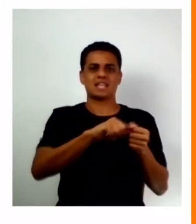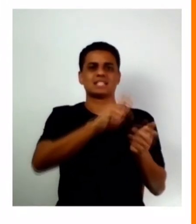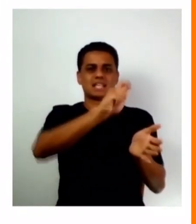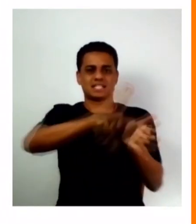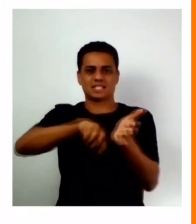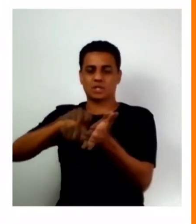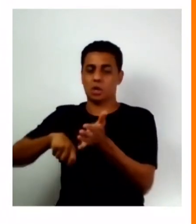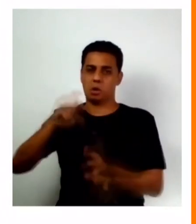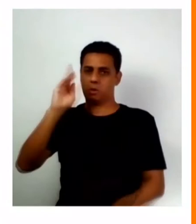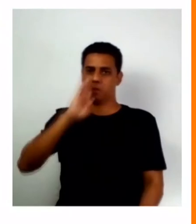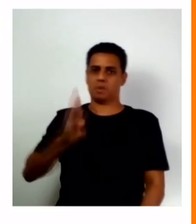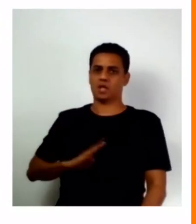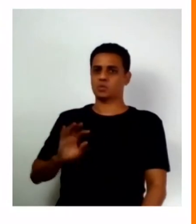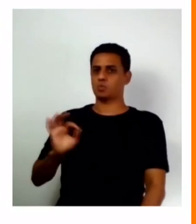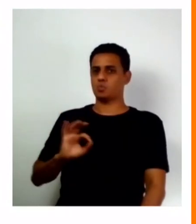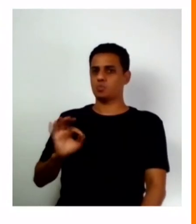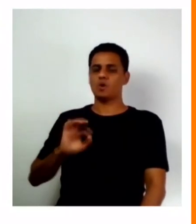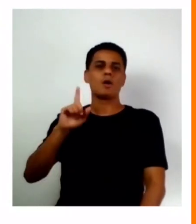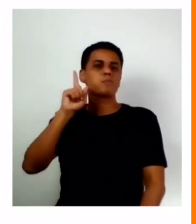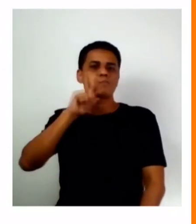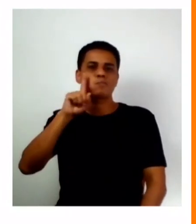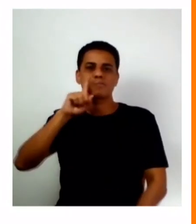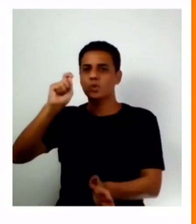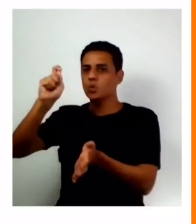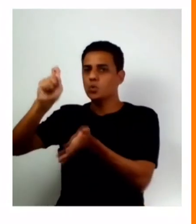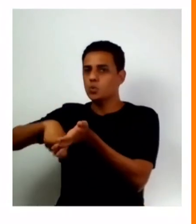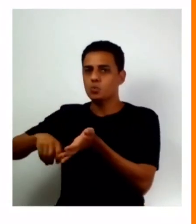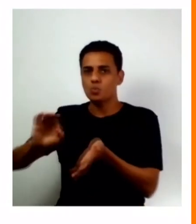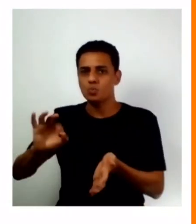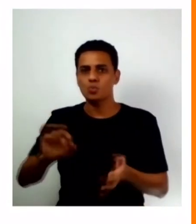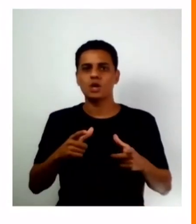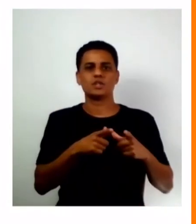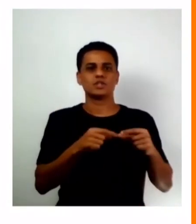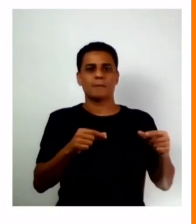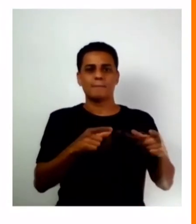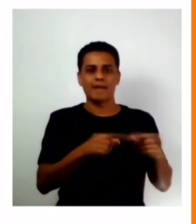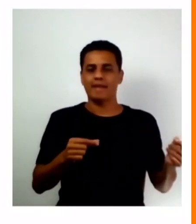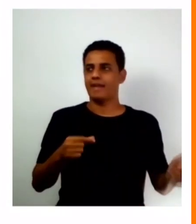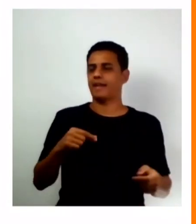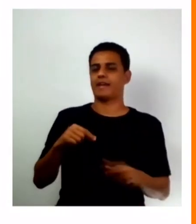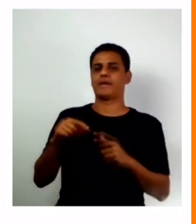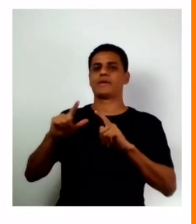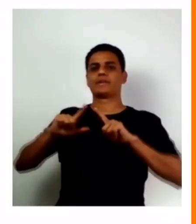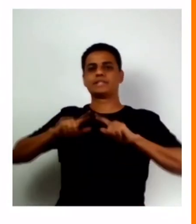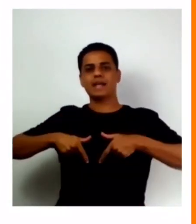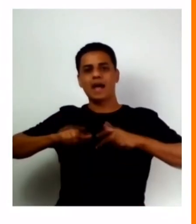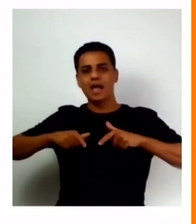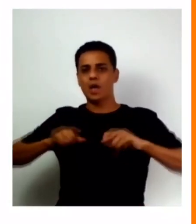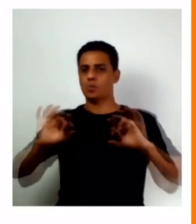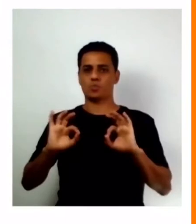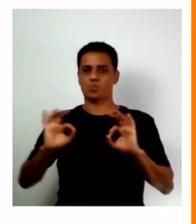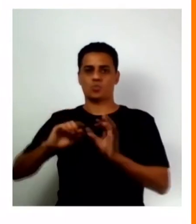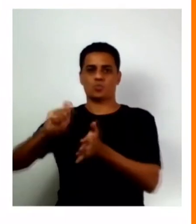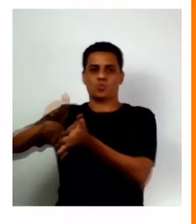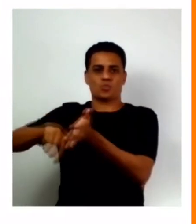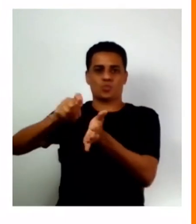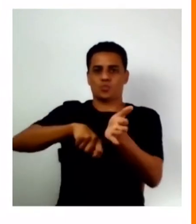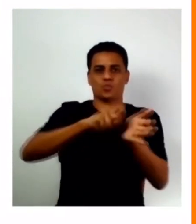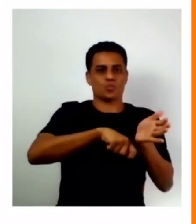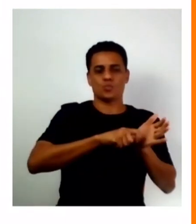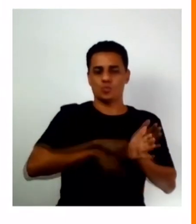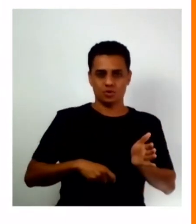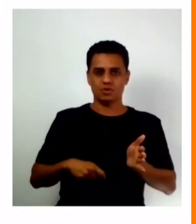o ha firmado Estados Unidos, tampouco o ha firmado Japão ou Israel. É a dizer, que há um direito internacional